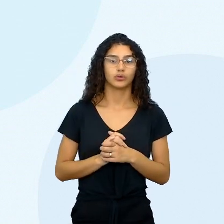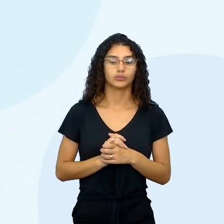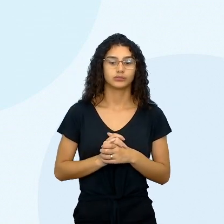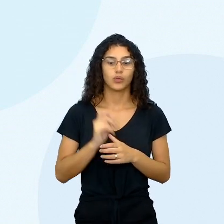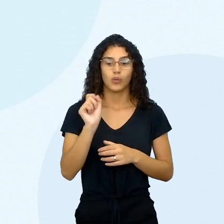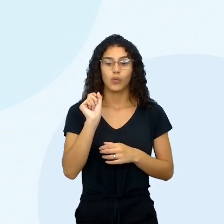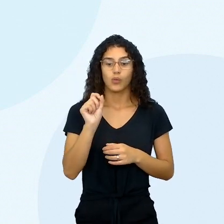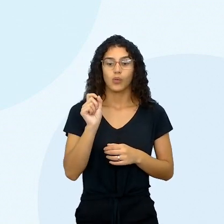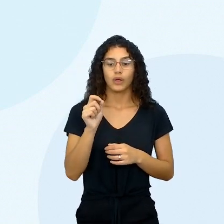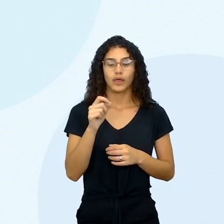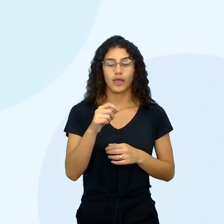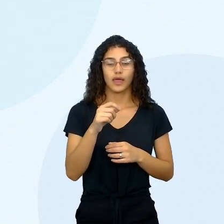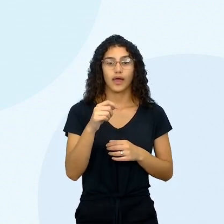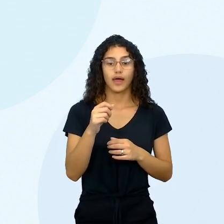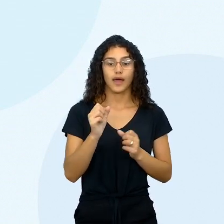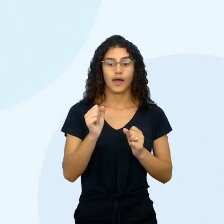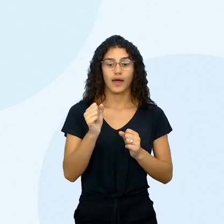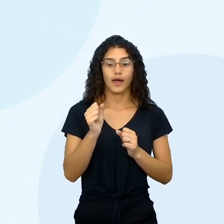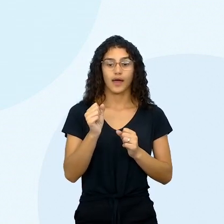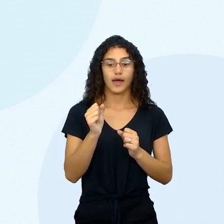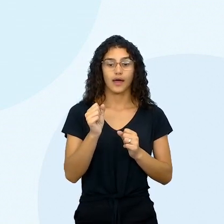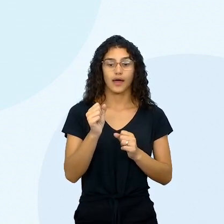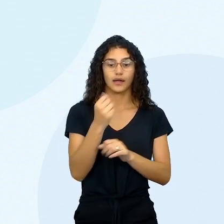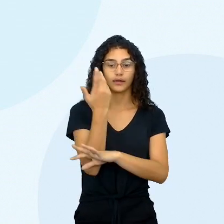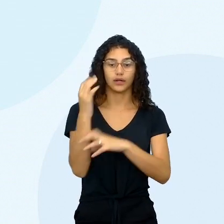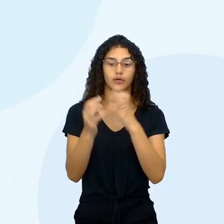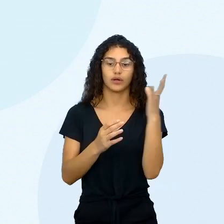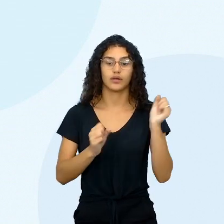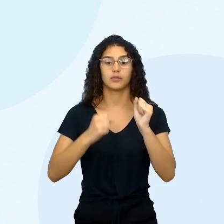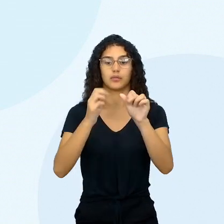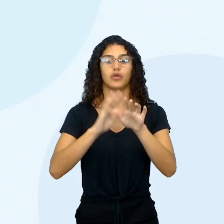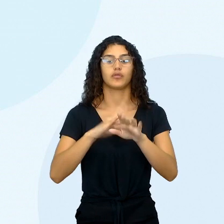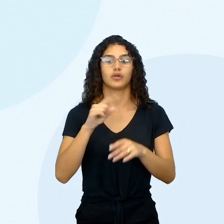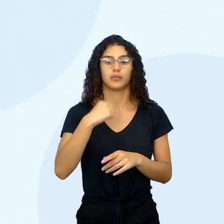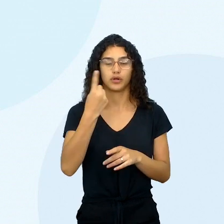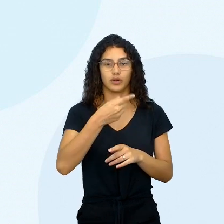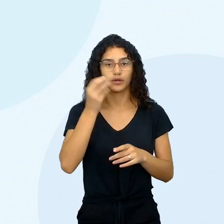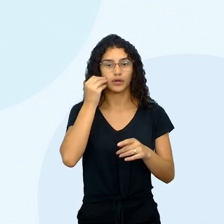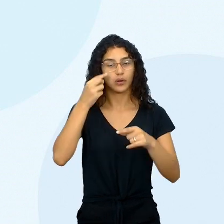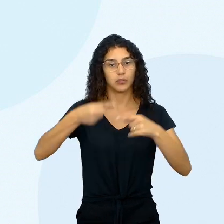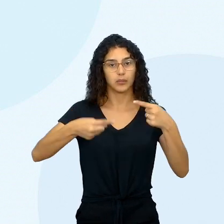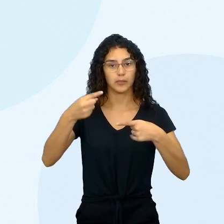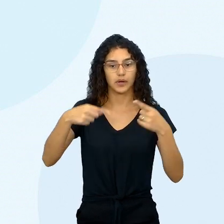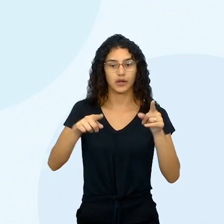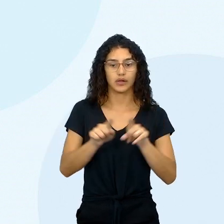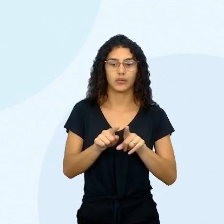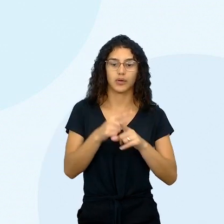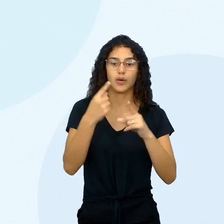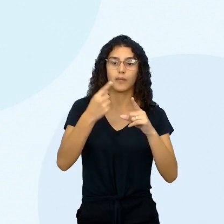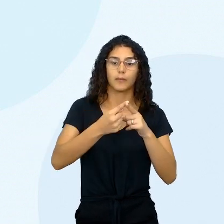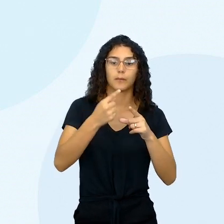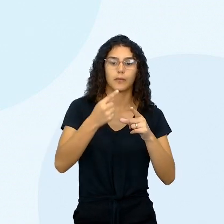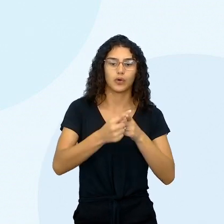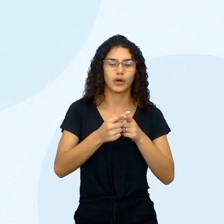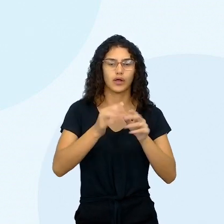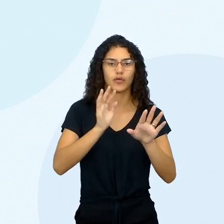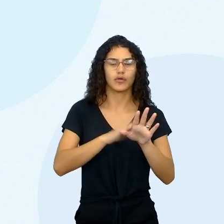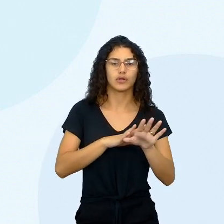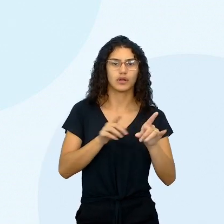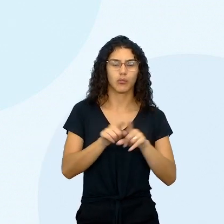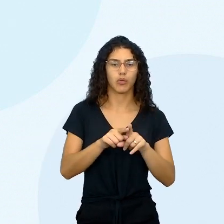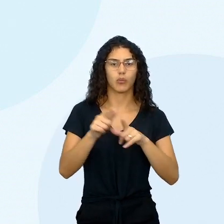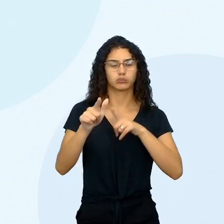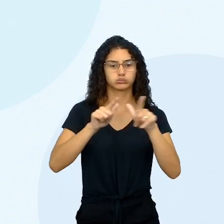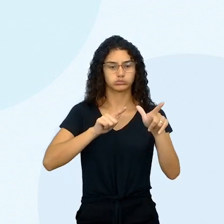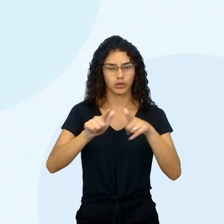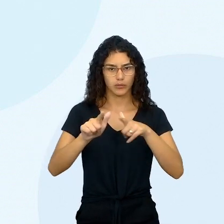que a natureza pode prover para a gente, e tentamos debater bastante o porquê de tratá-la como um